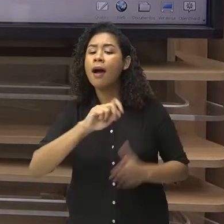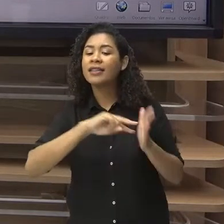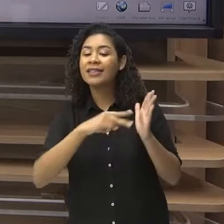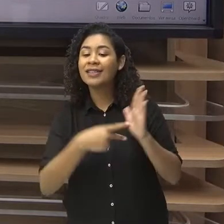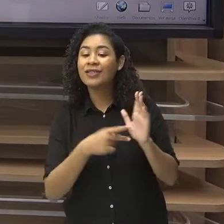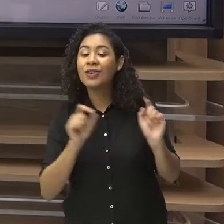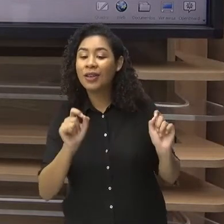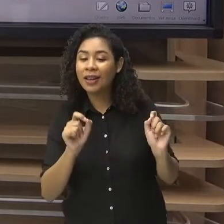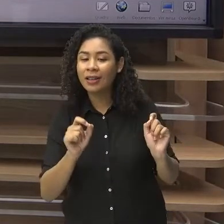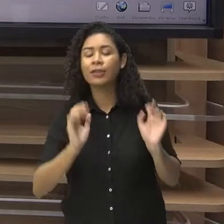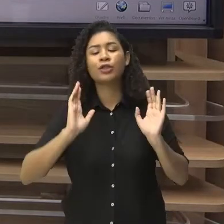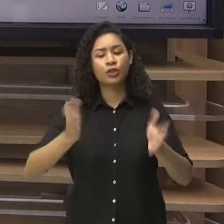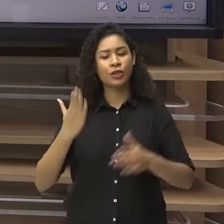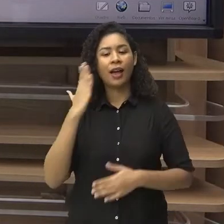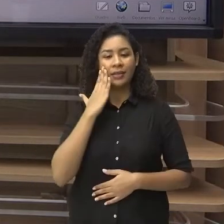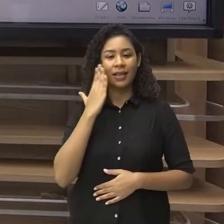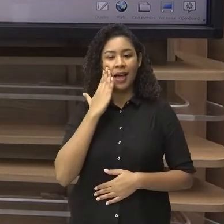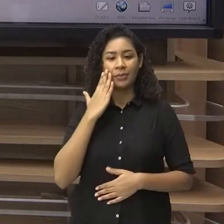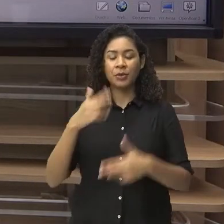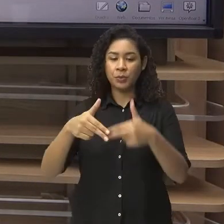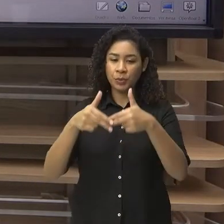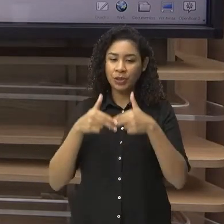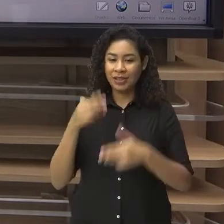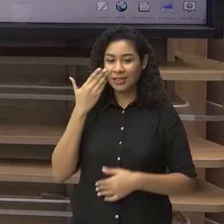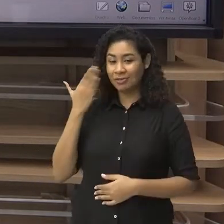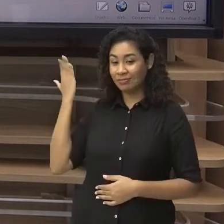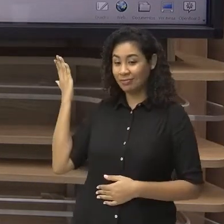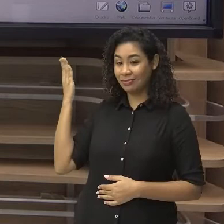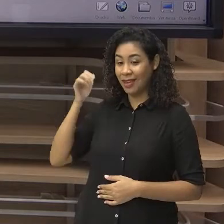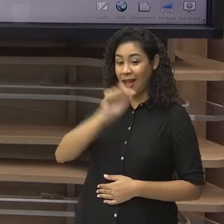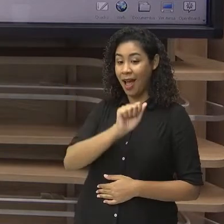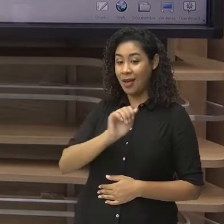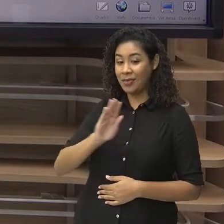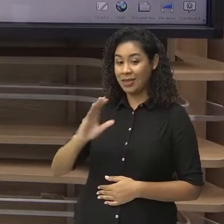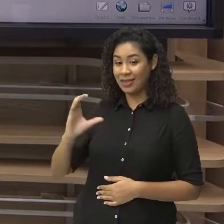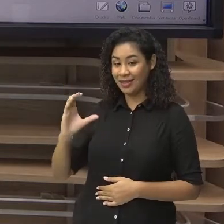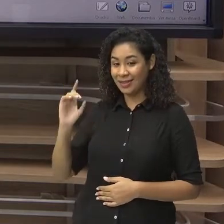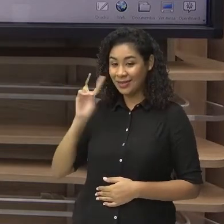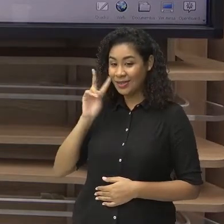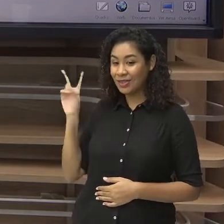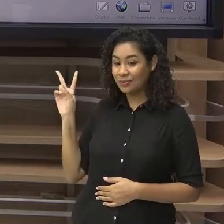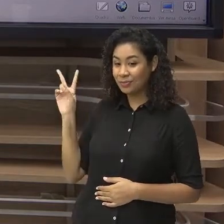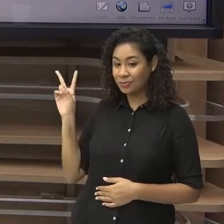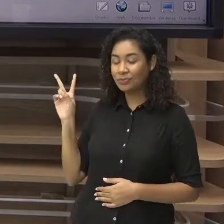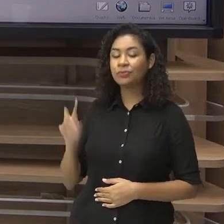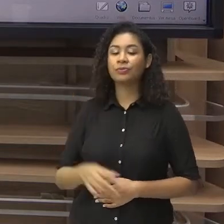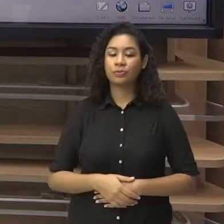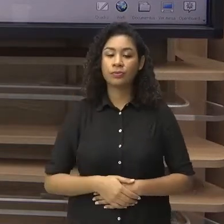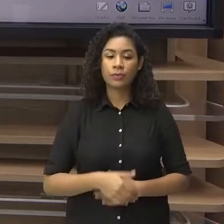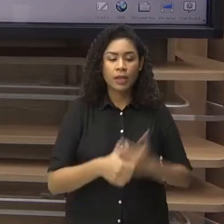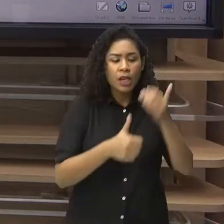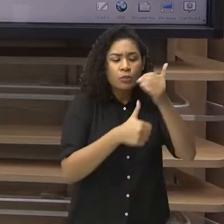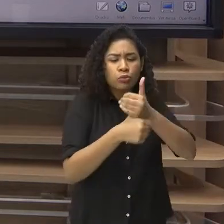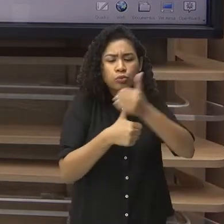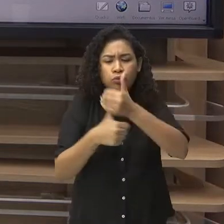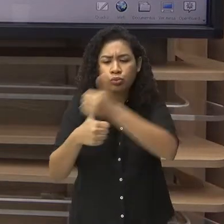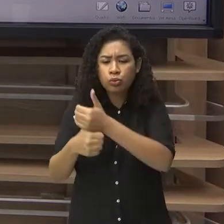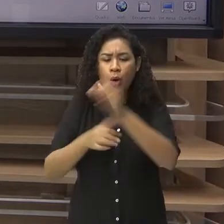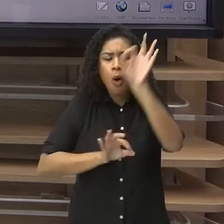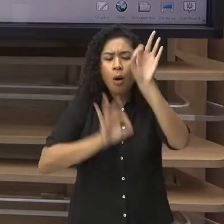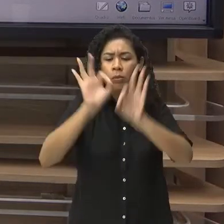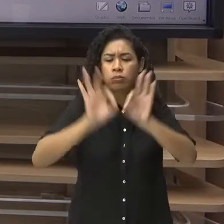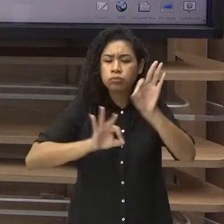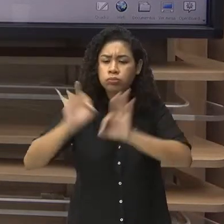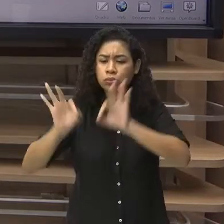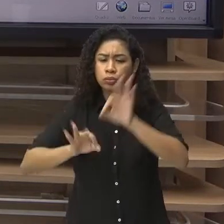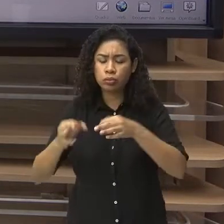a, né? E b é o coeficiente b aqui da minha equação. Substituiu tudo isso, né? Aí você vai desenvolver